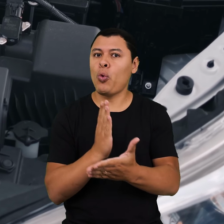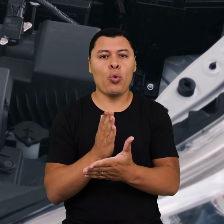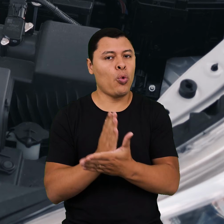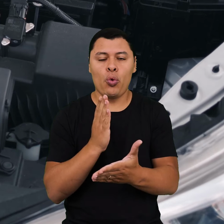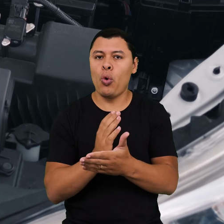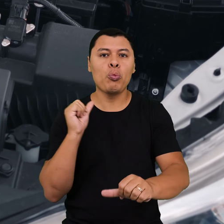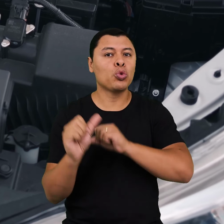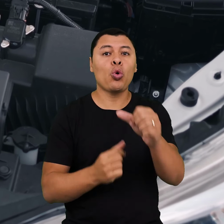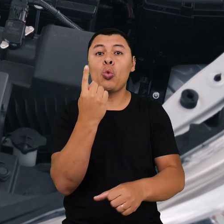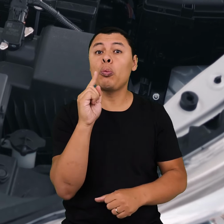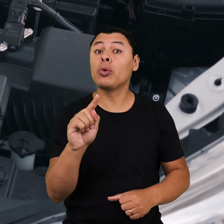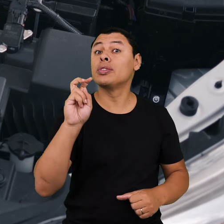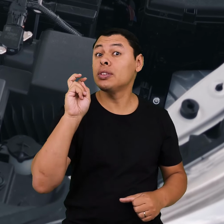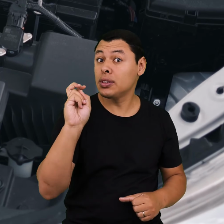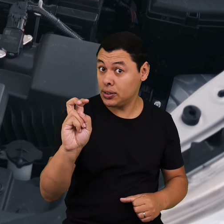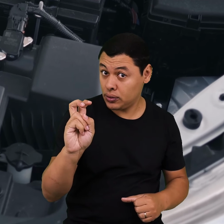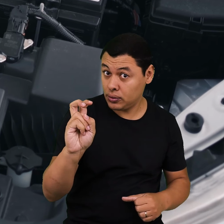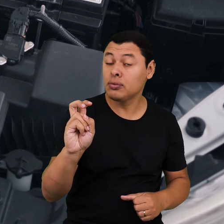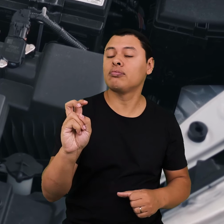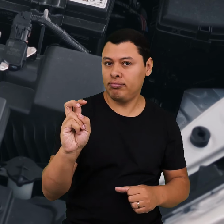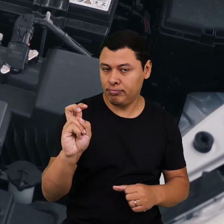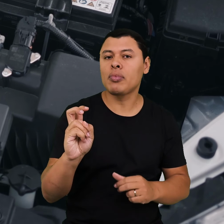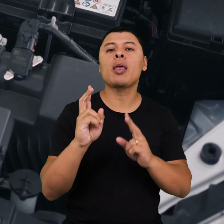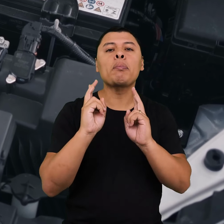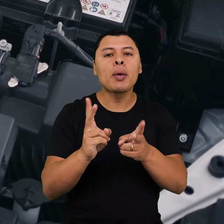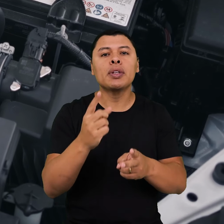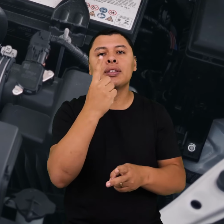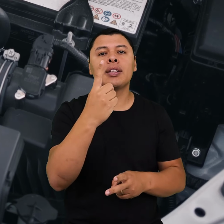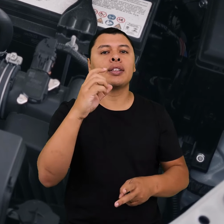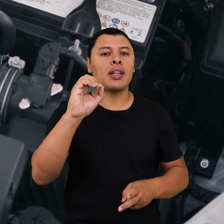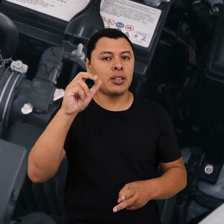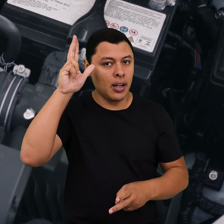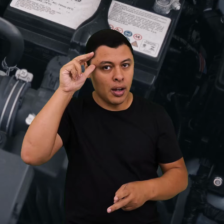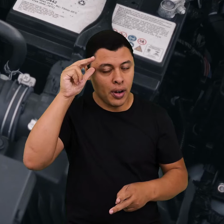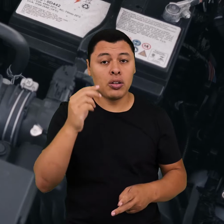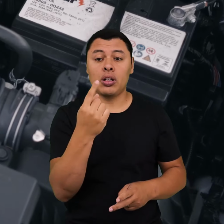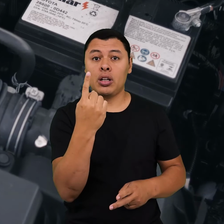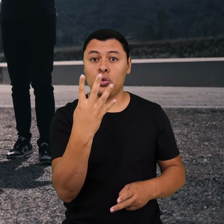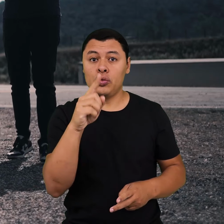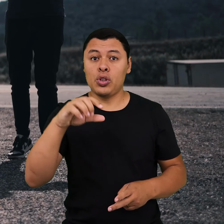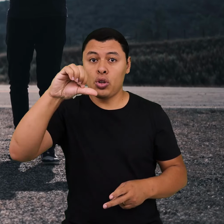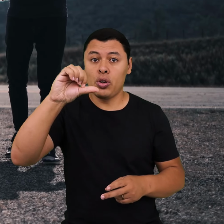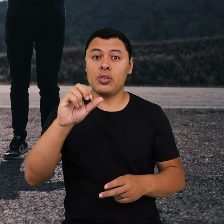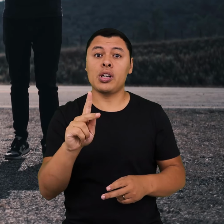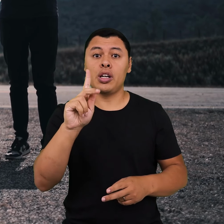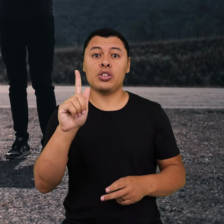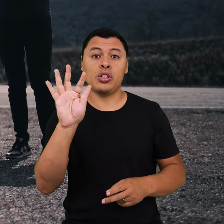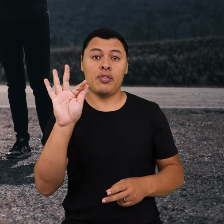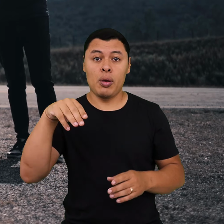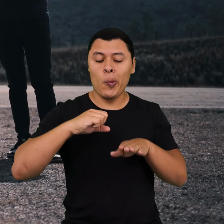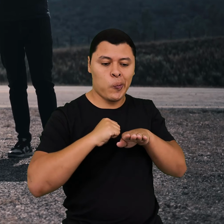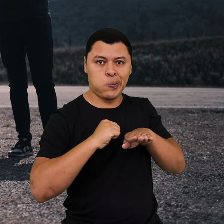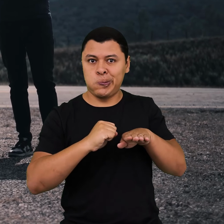Yaris somente com motor 1.5, que preserva os mesmos 110 cavalos e 14,9 kgfm de torque, mas tem uma calibragem nova